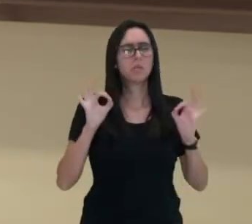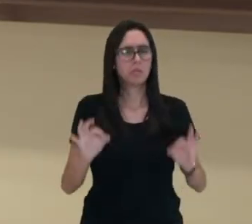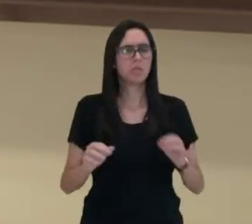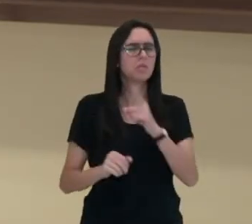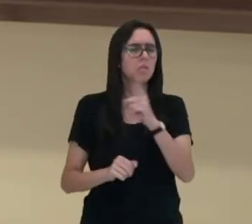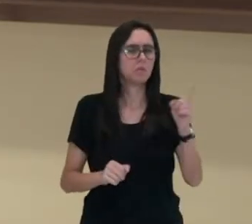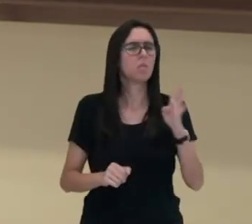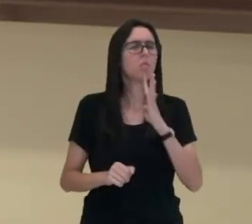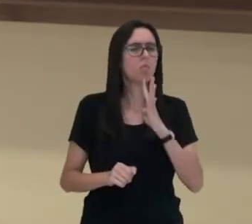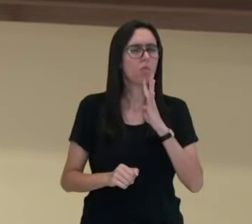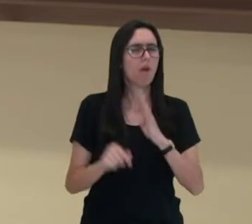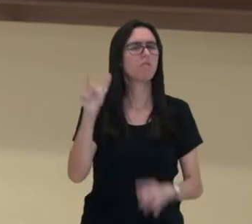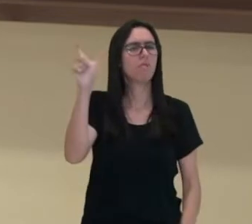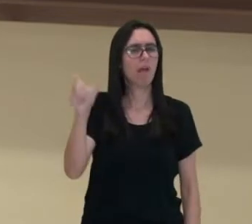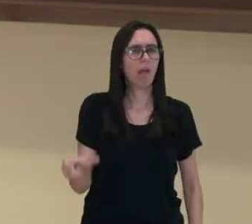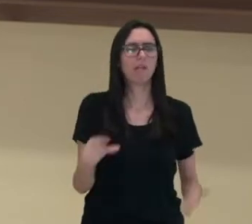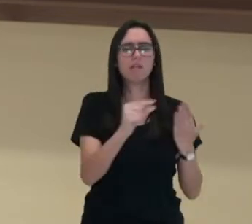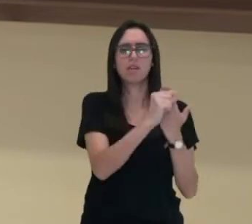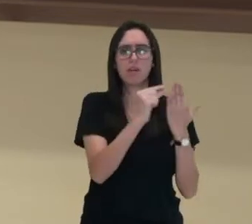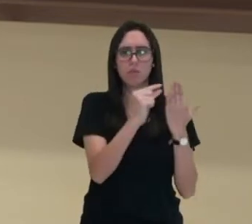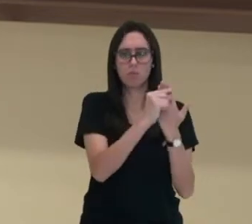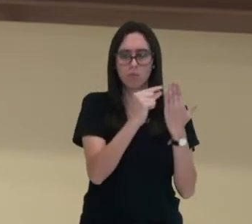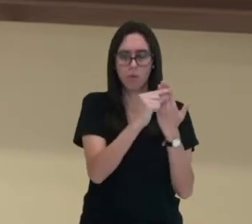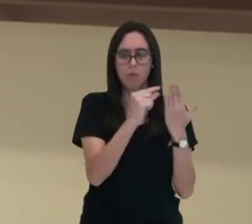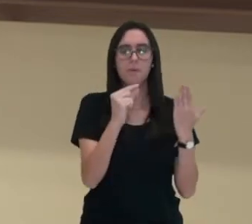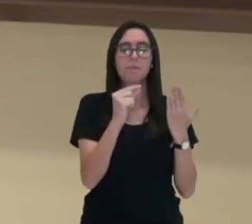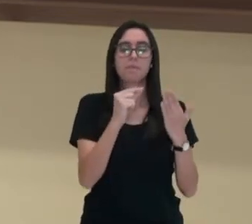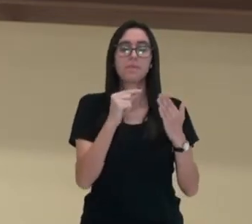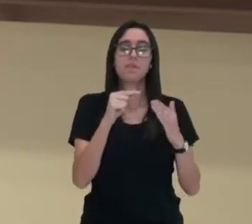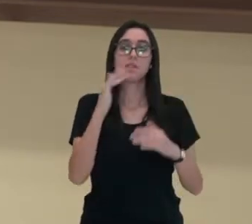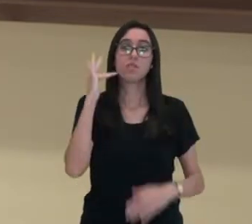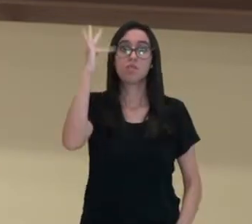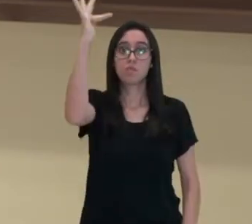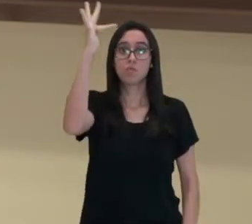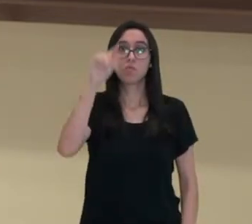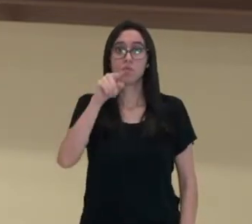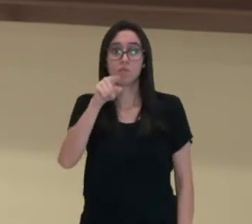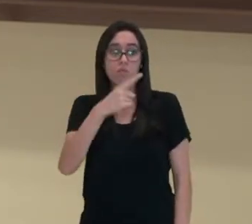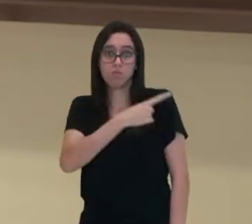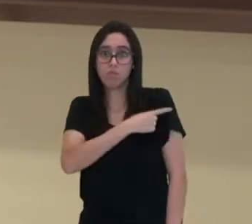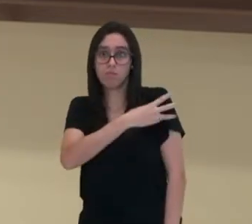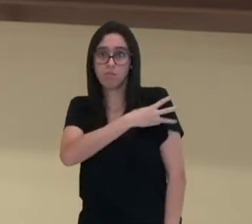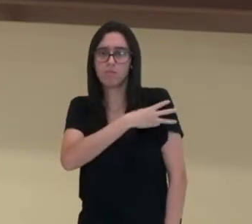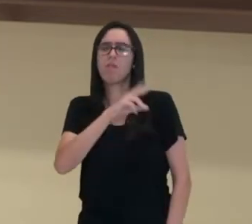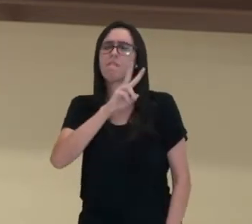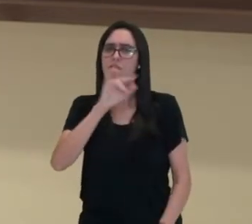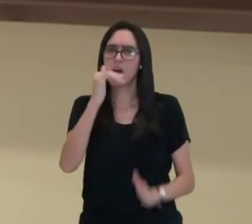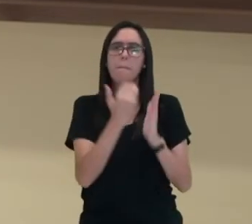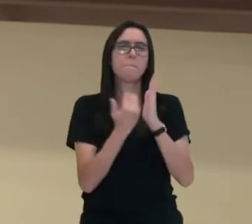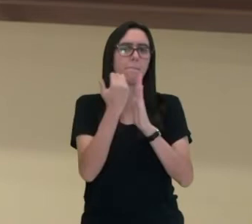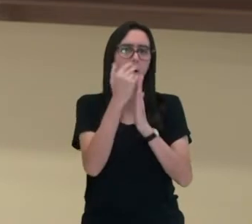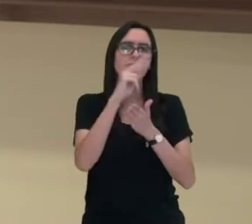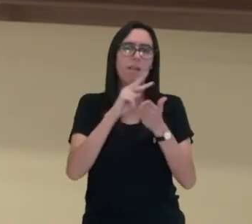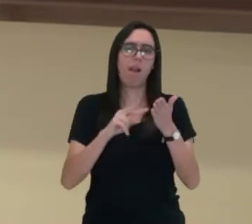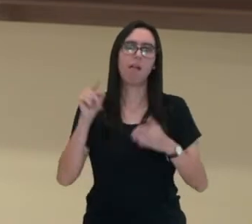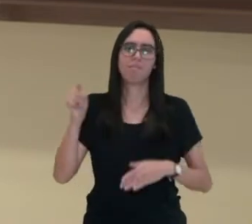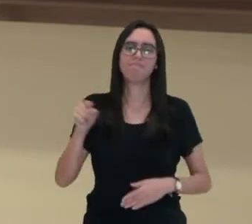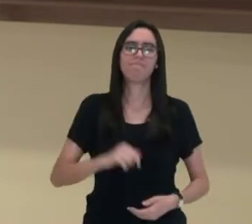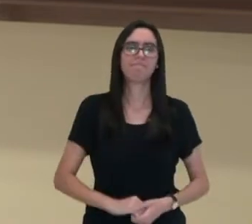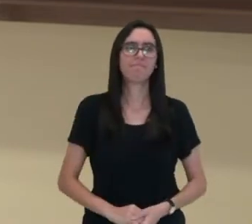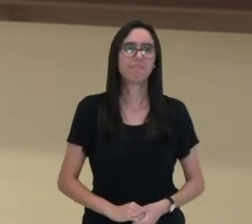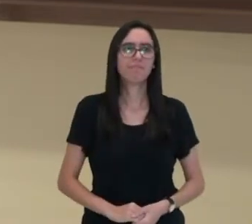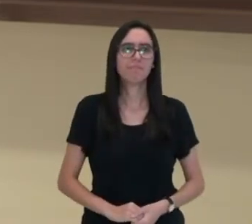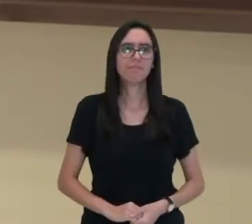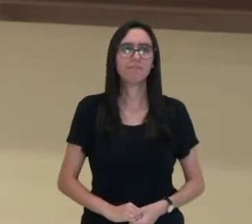literários dela, né? E especialmente no ensino médio vão ler muitos textos mais, certo? Então